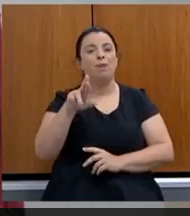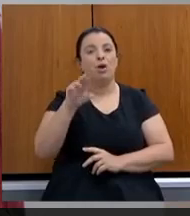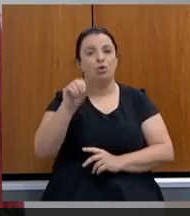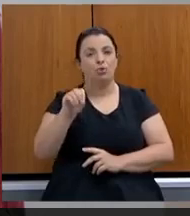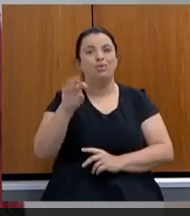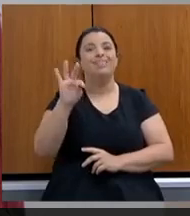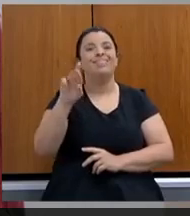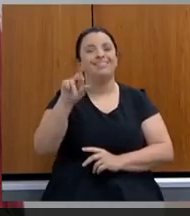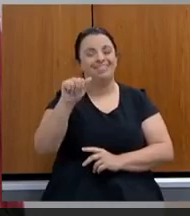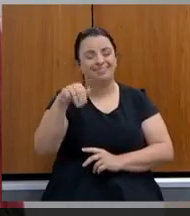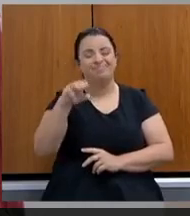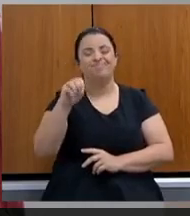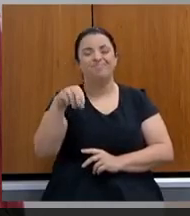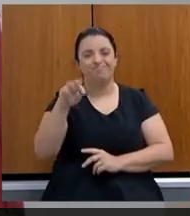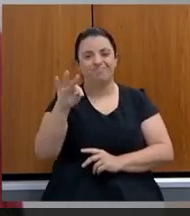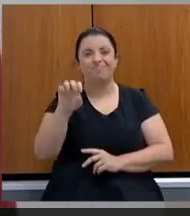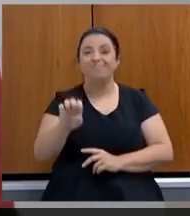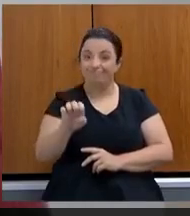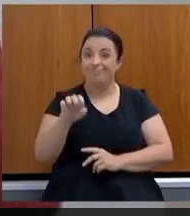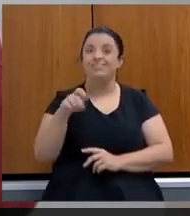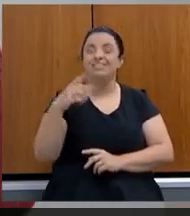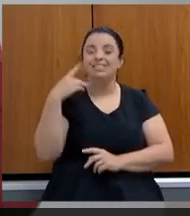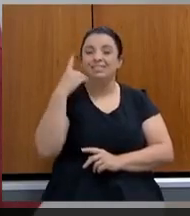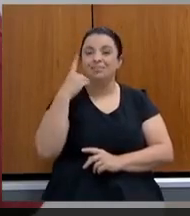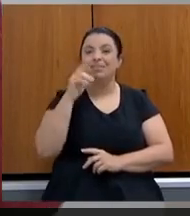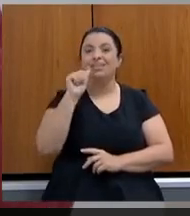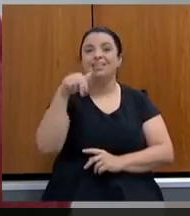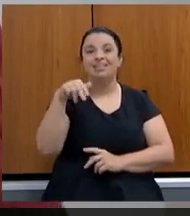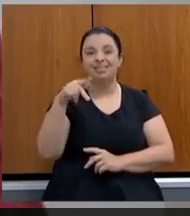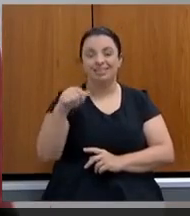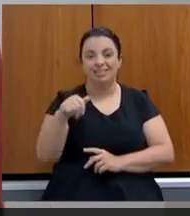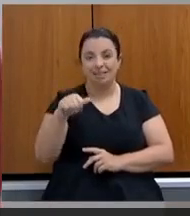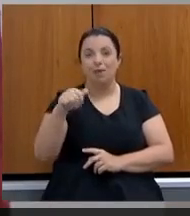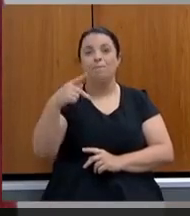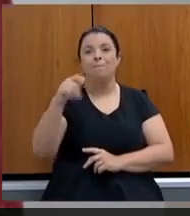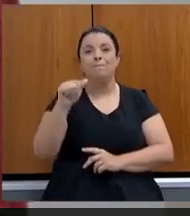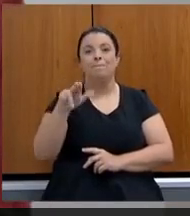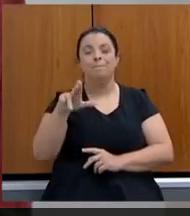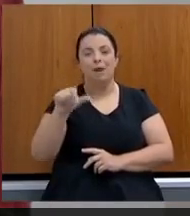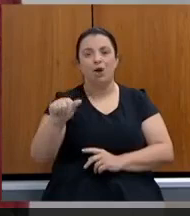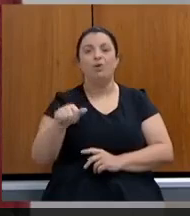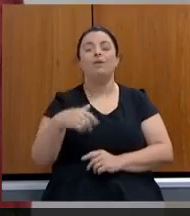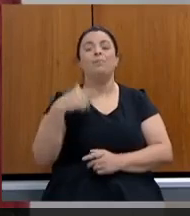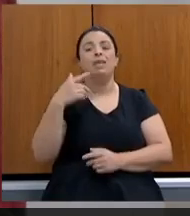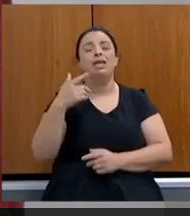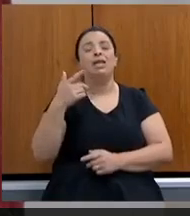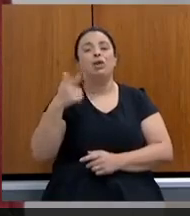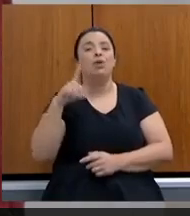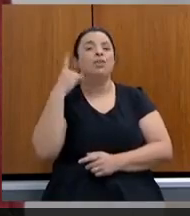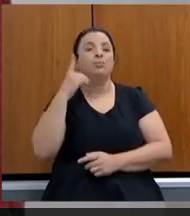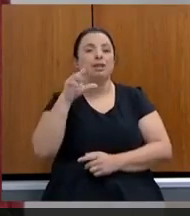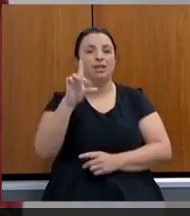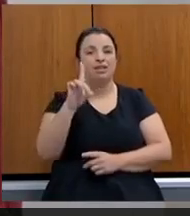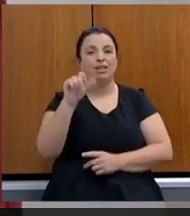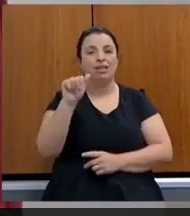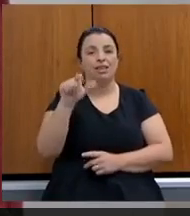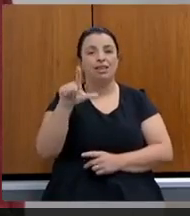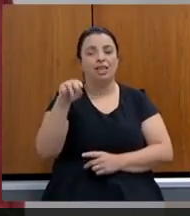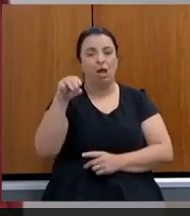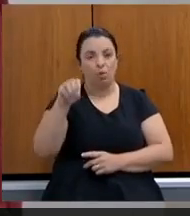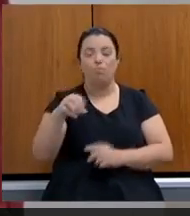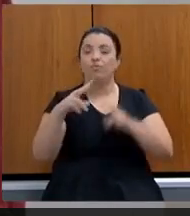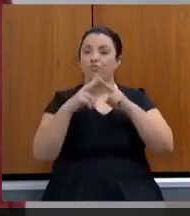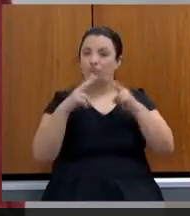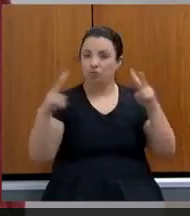Paula Siqueira que estão conosco Deputado Dalmo Ribeiro conosco virtualmente as